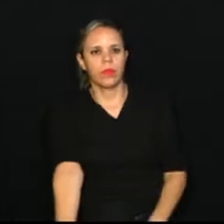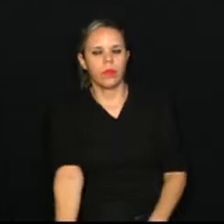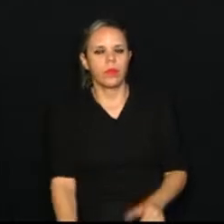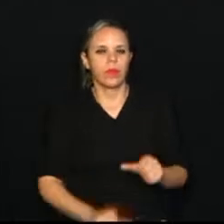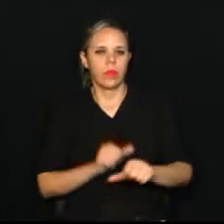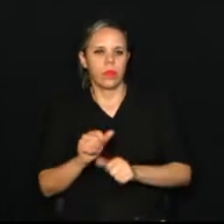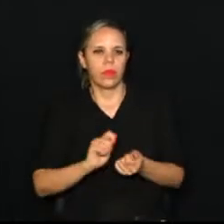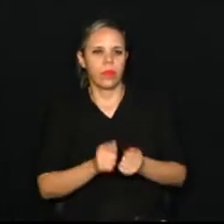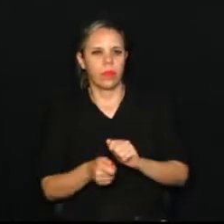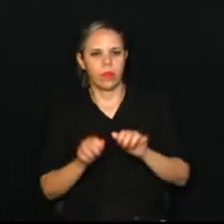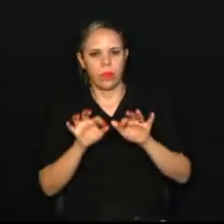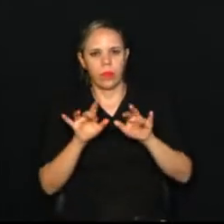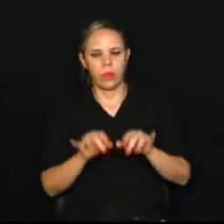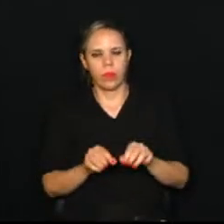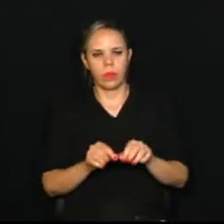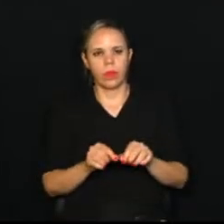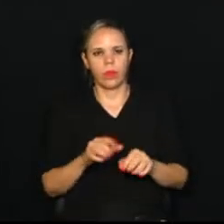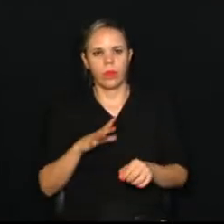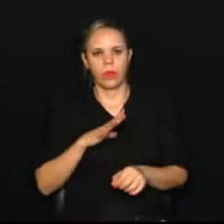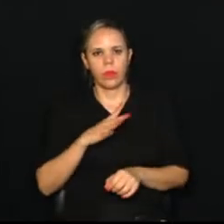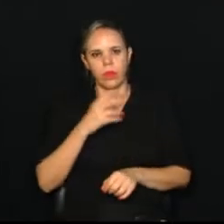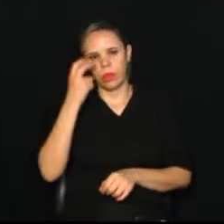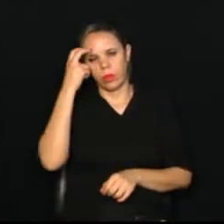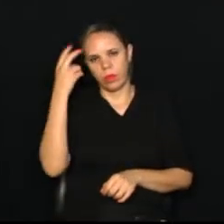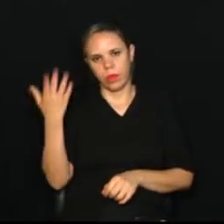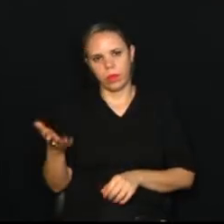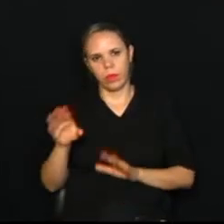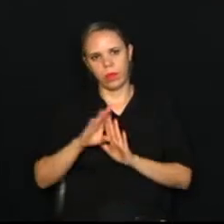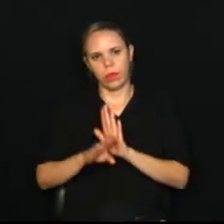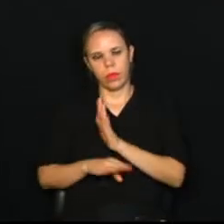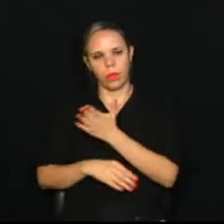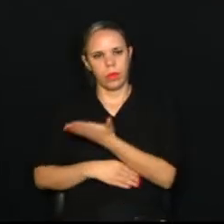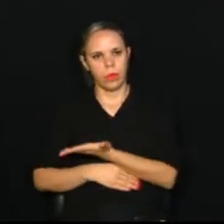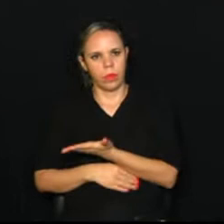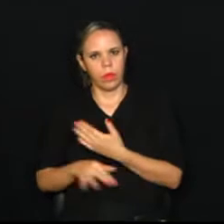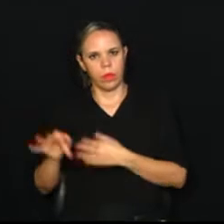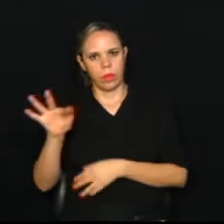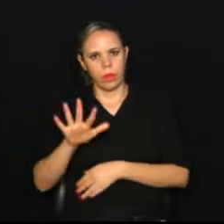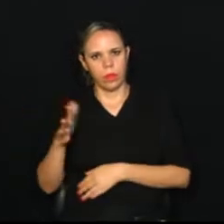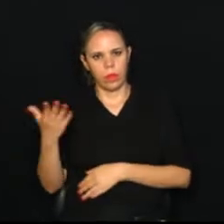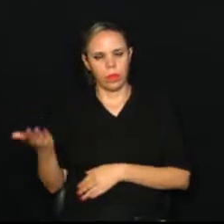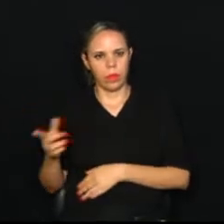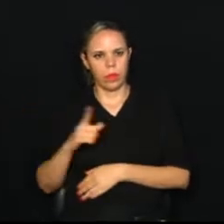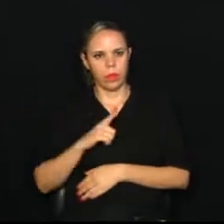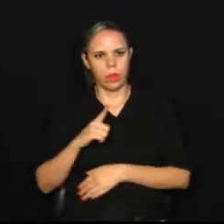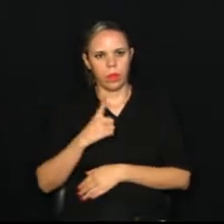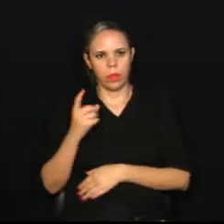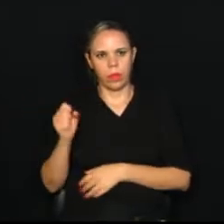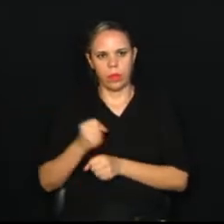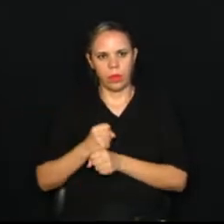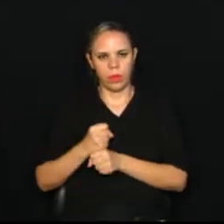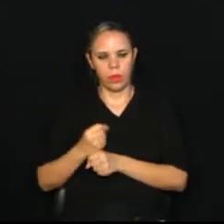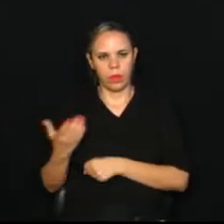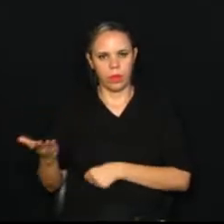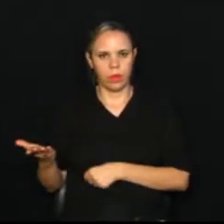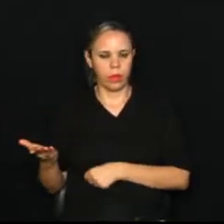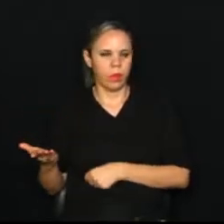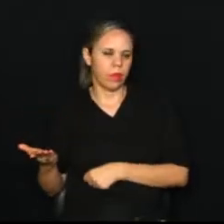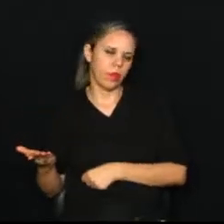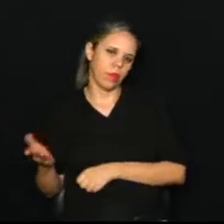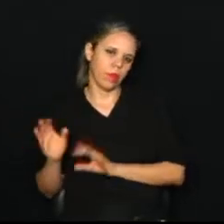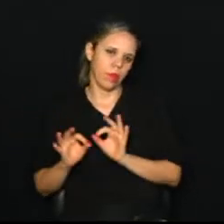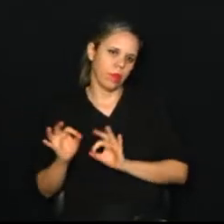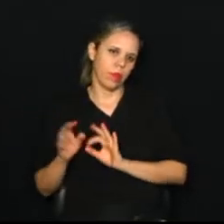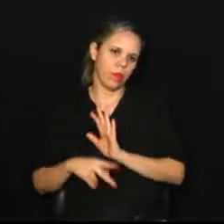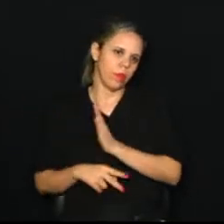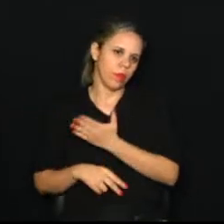Transformação Digital Rumo à Cidade Inteligente, é um programa federal que tem 10 anos de